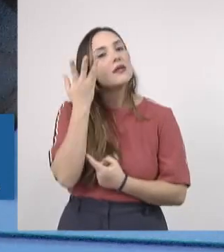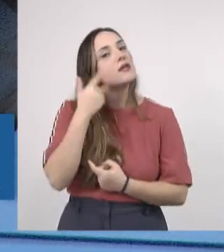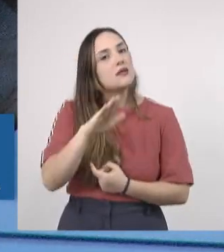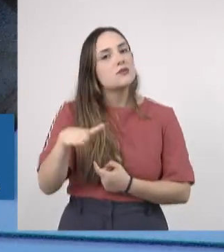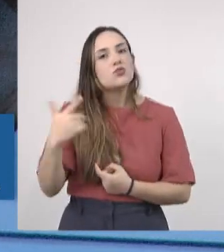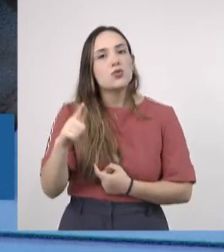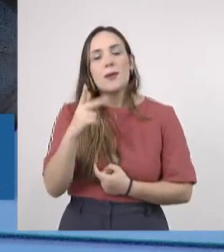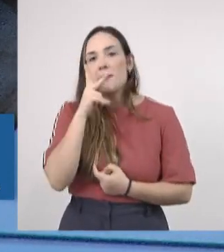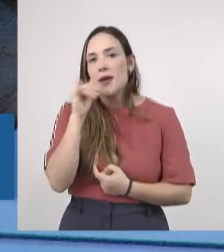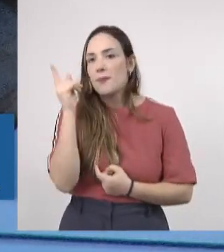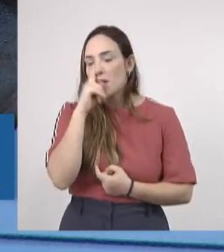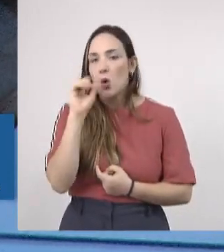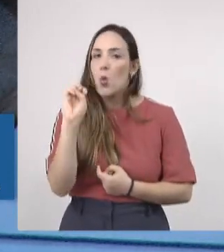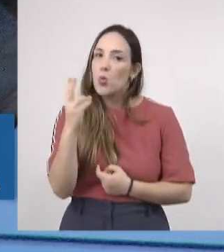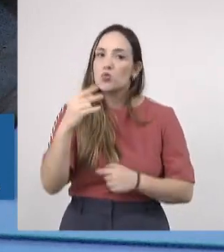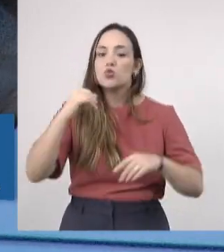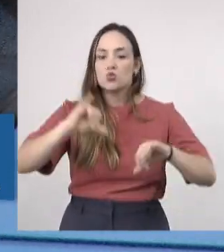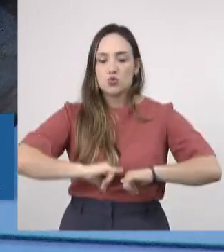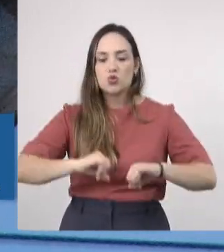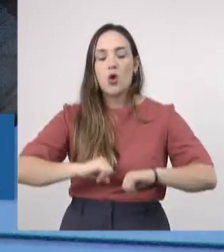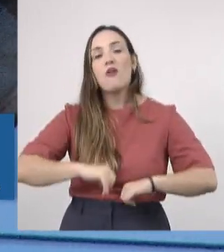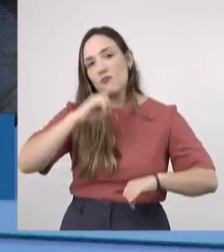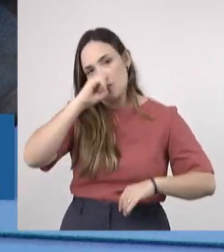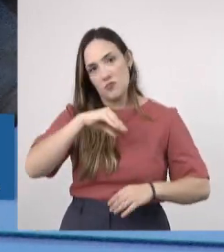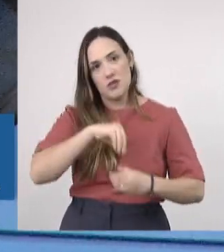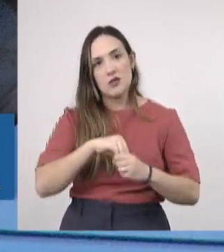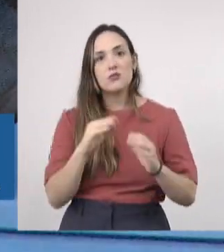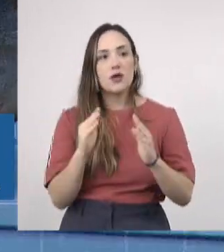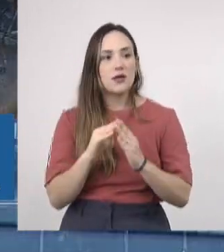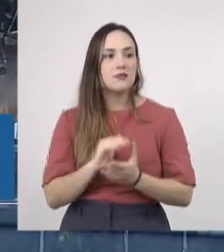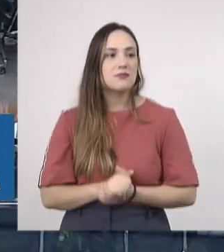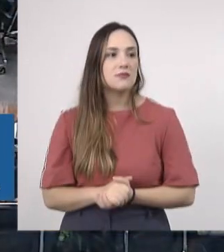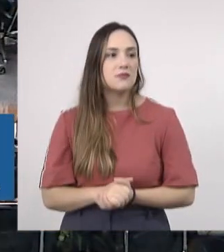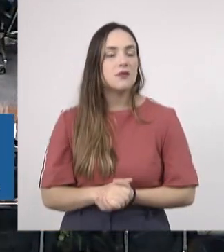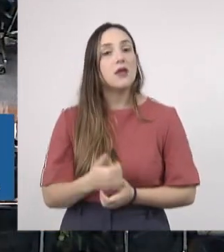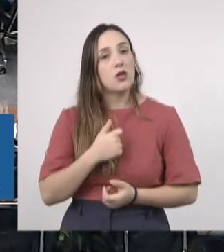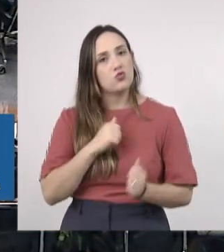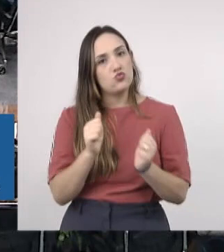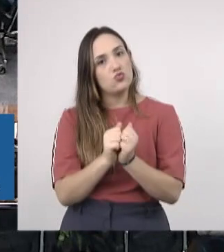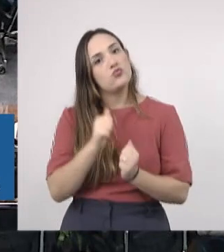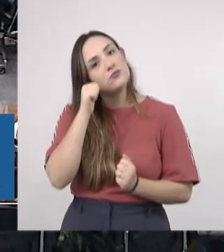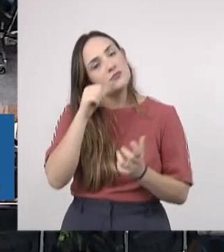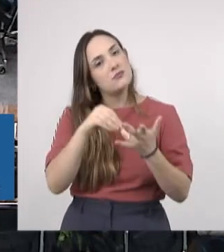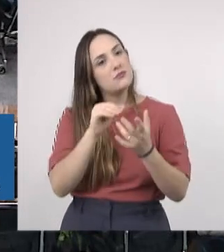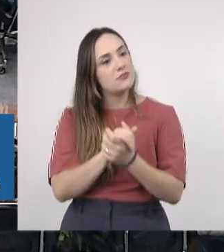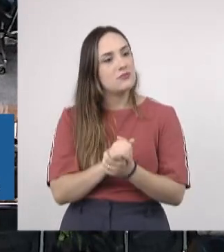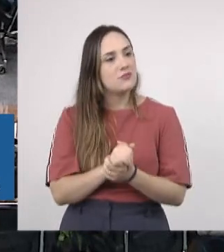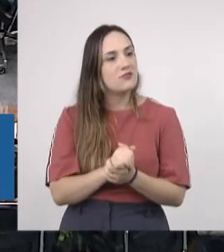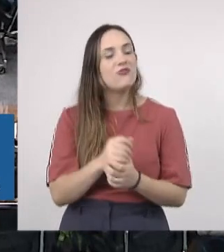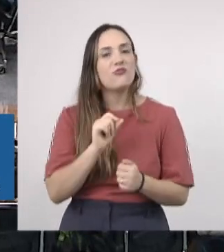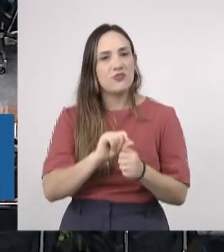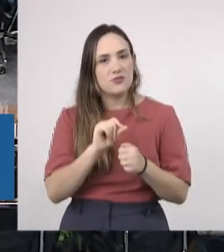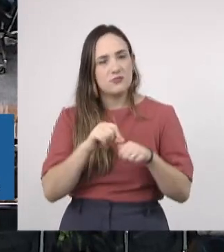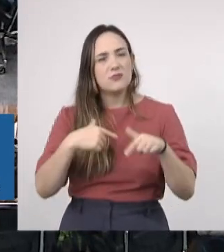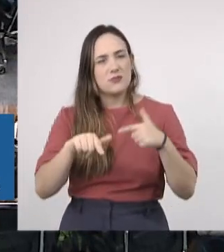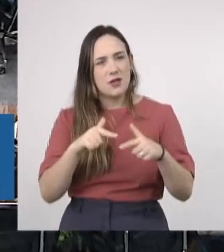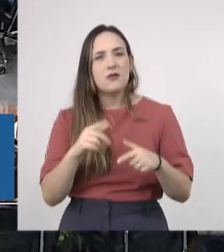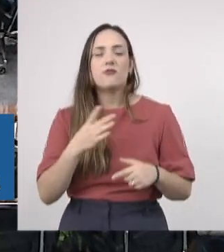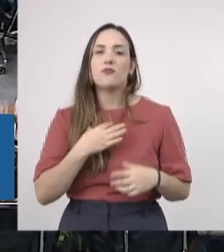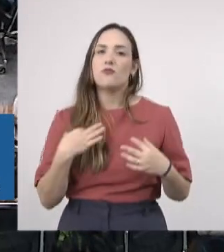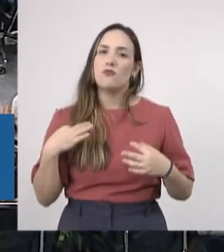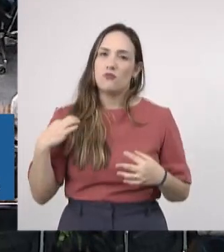as crianças com esse tipo de problema lá em Dourados, eu e minha esposa fizemos um trabalho lá